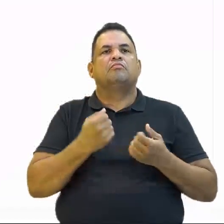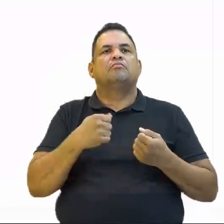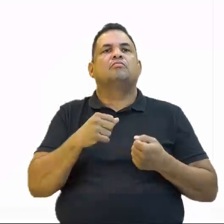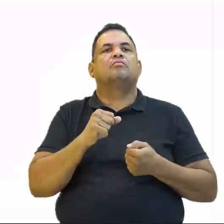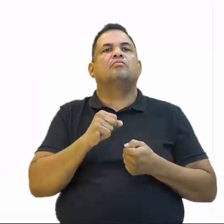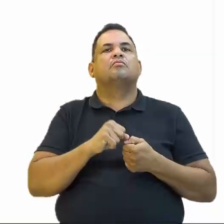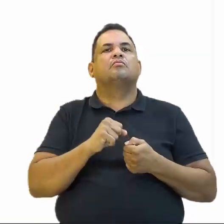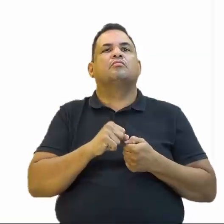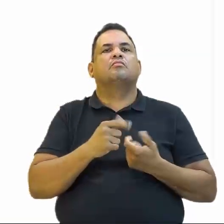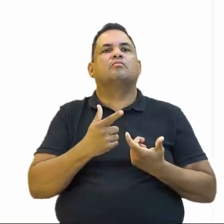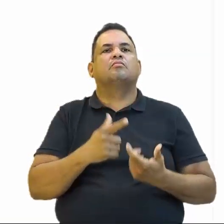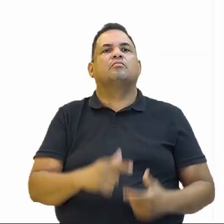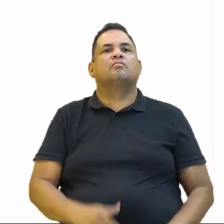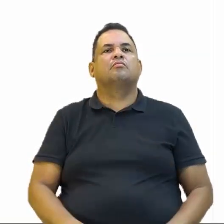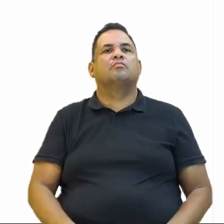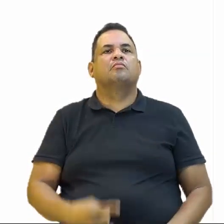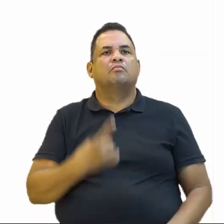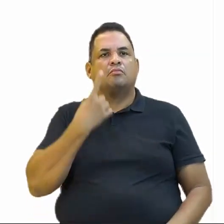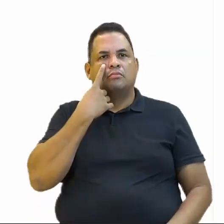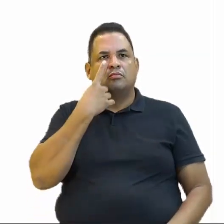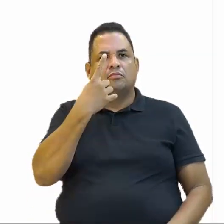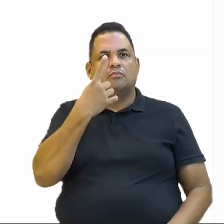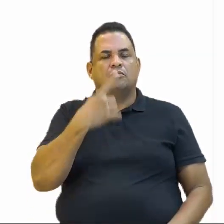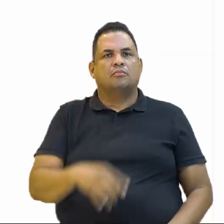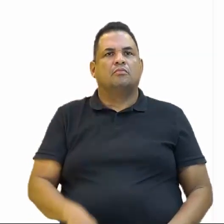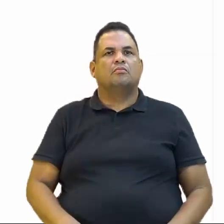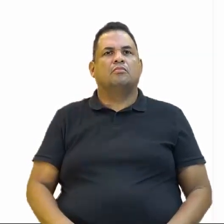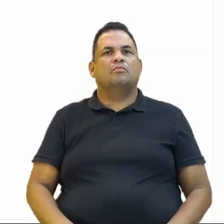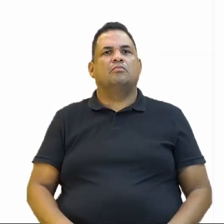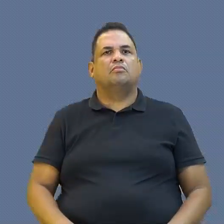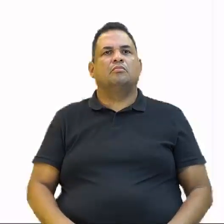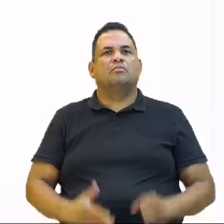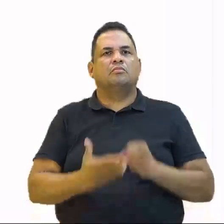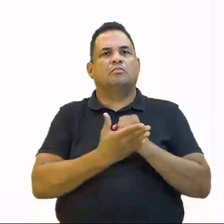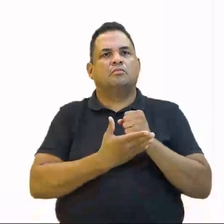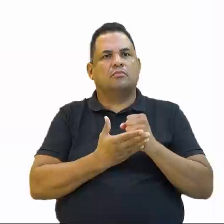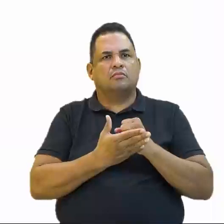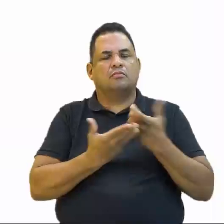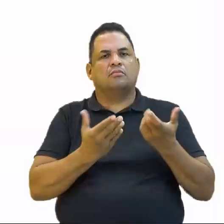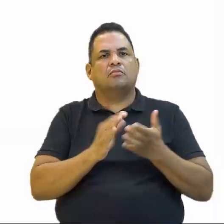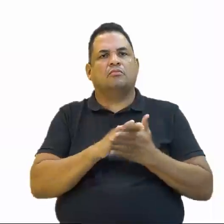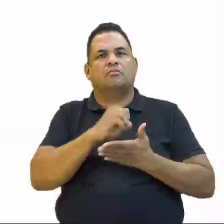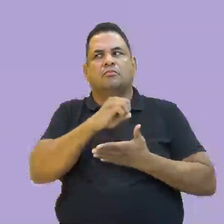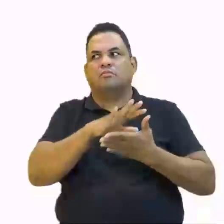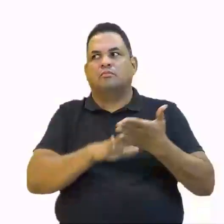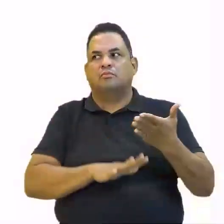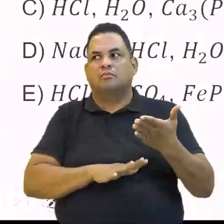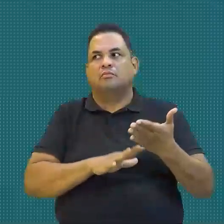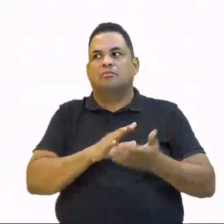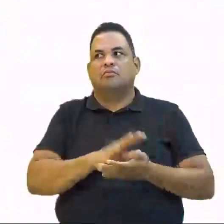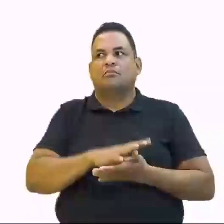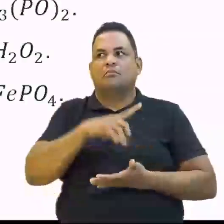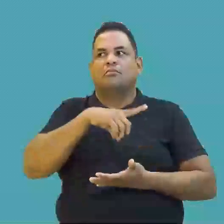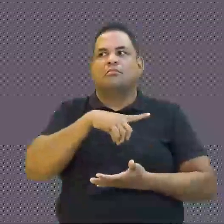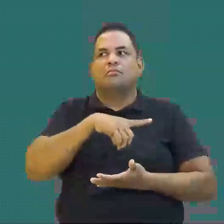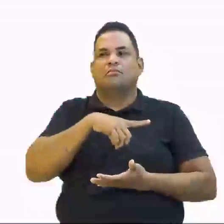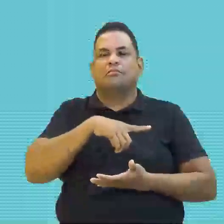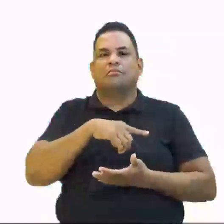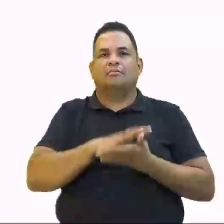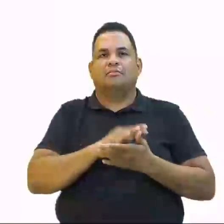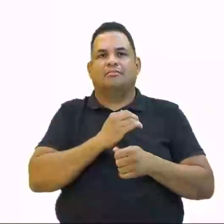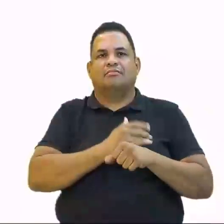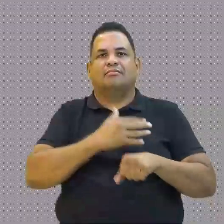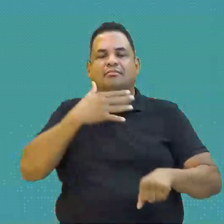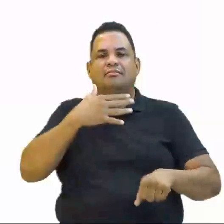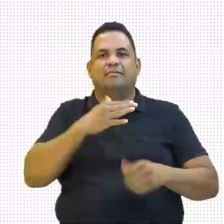quê? Observa as alternativas que aparecem em bases, as alternativas onde nós temos ácidos, e